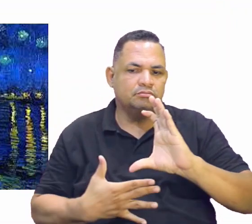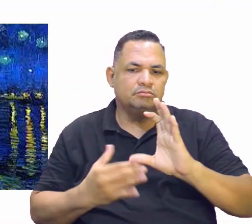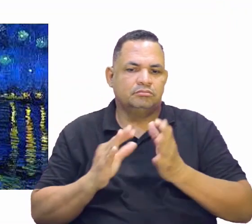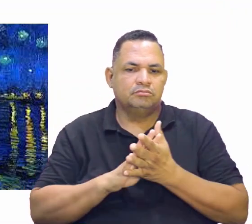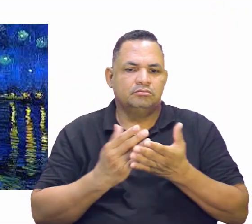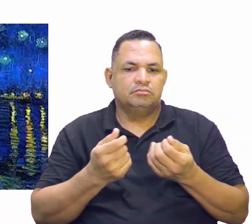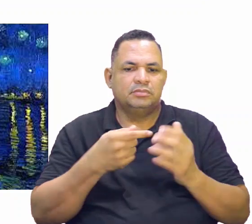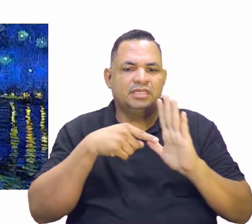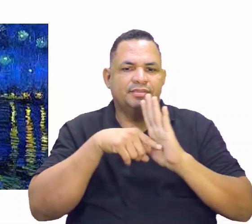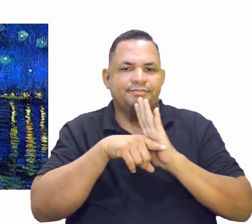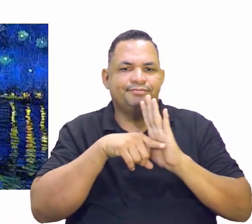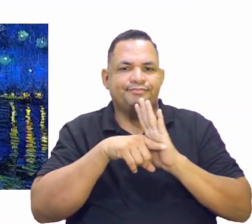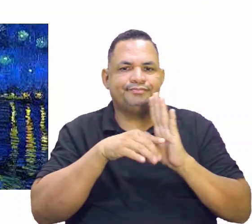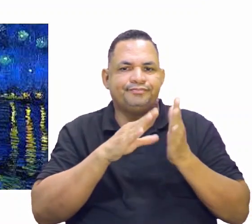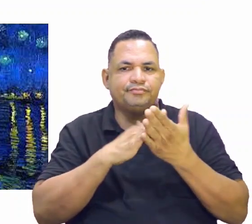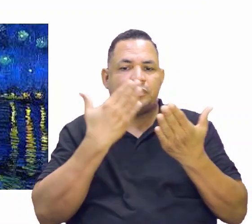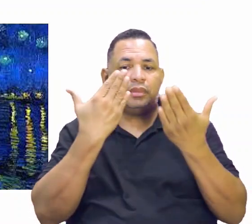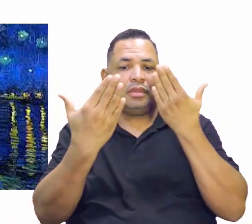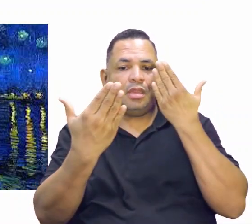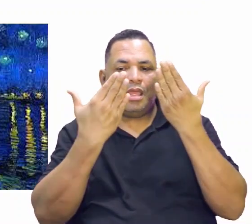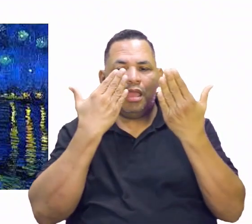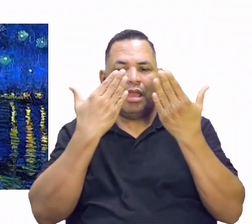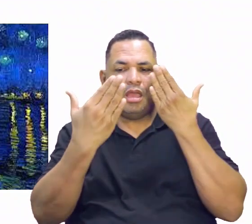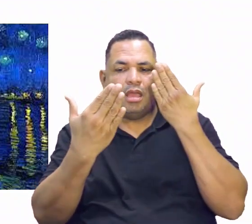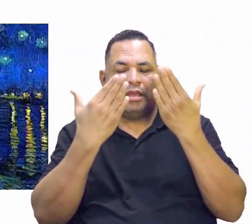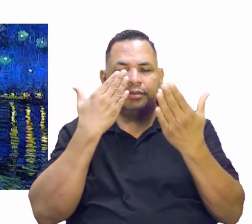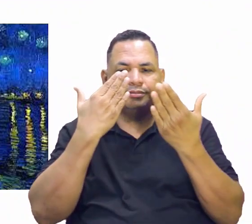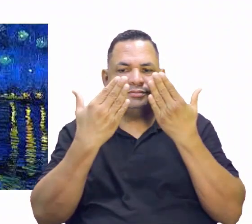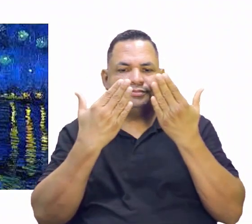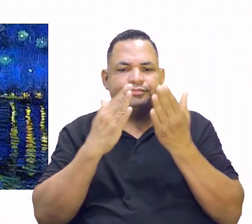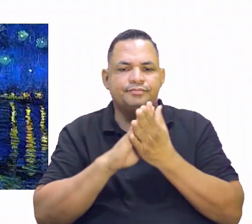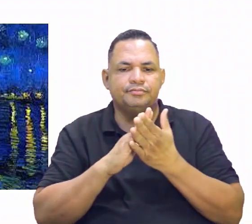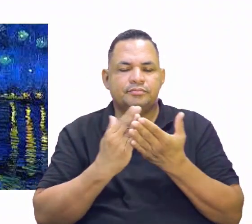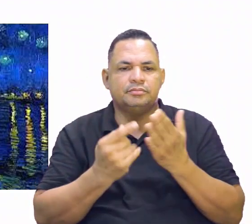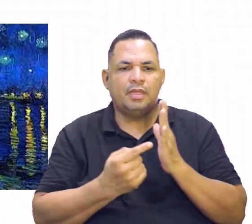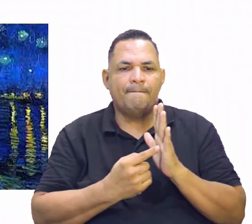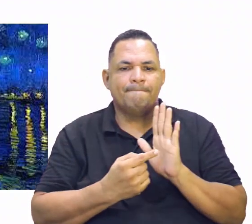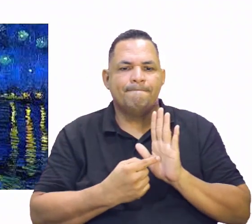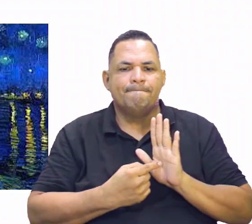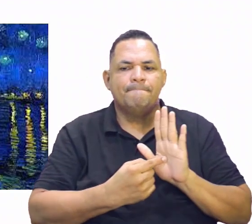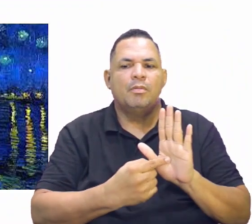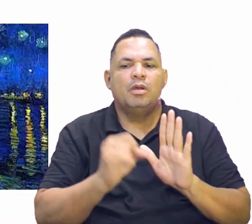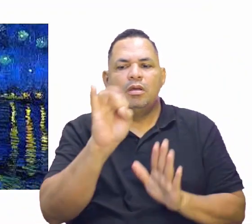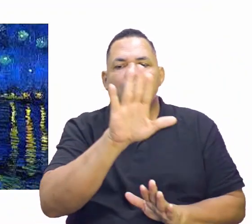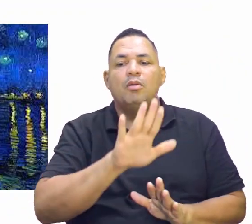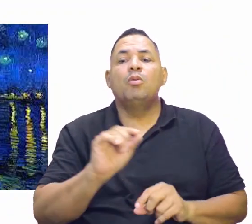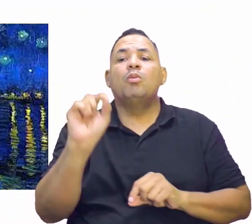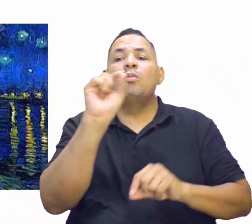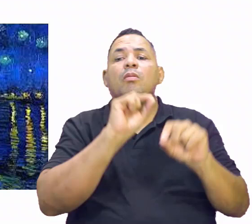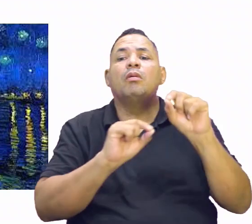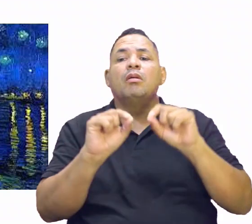Essa pesquisa no domínio psicológico. Então, eles nos passam uma imagem de quê?